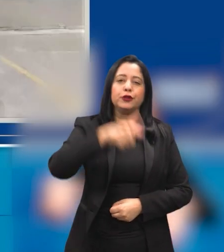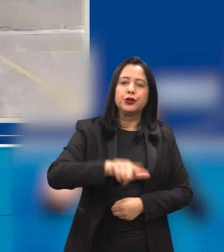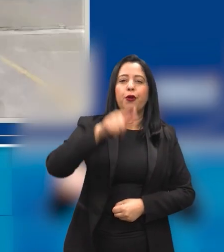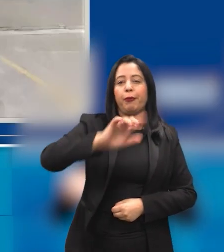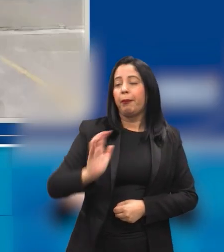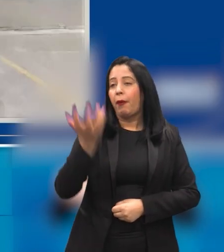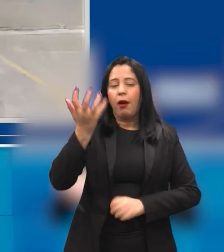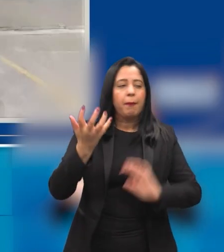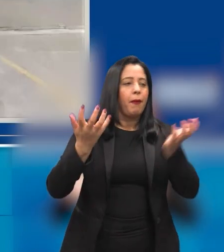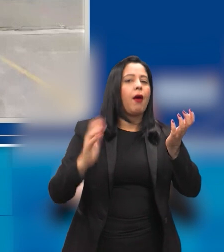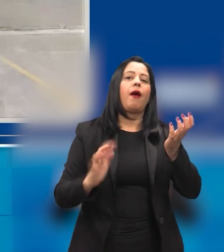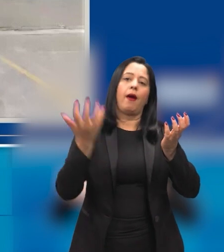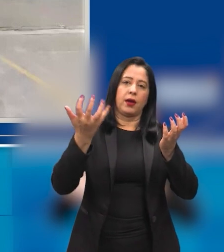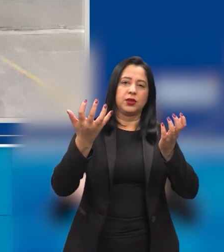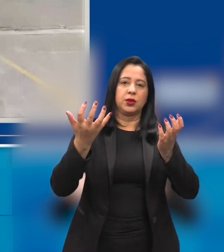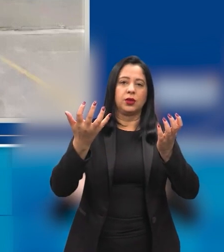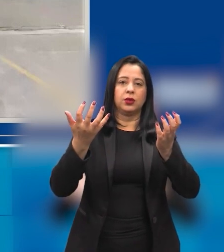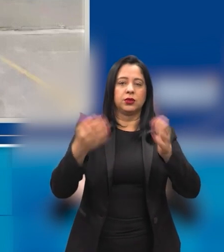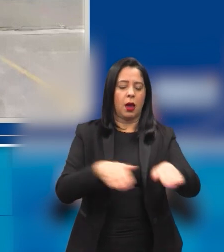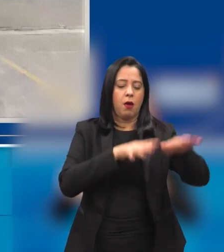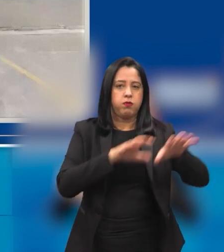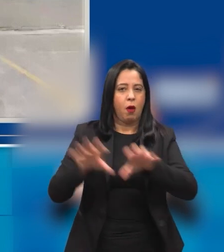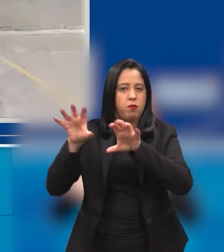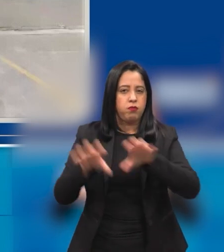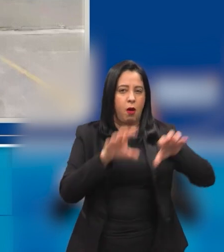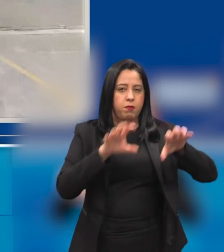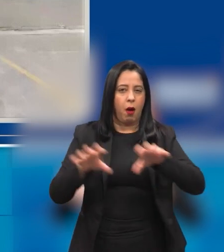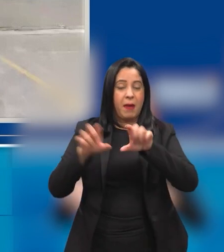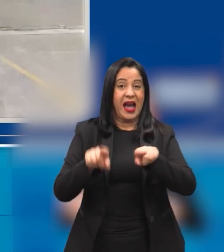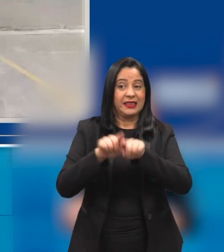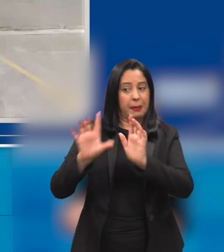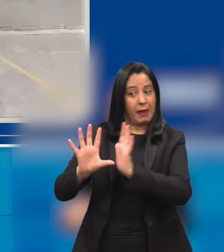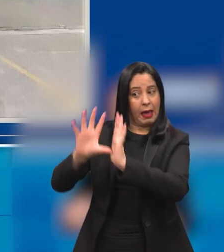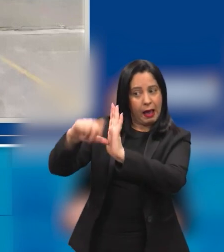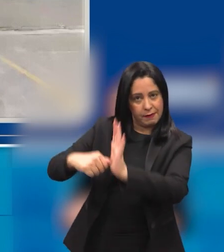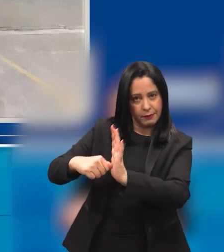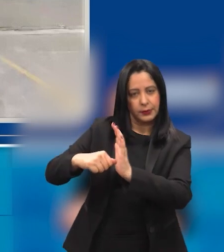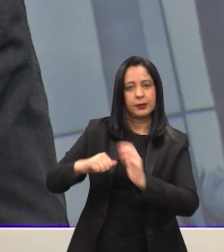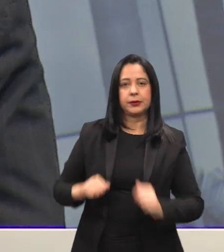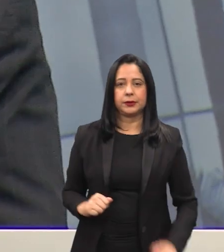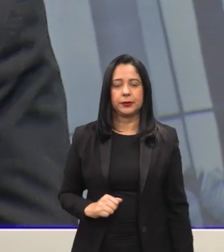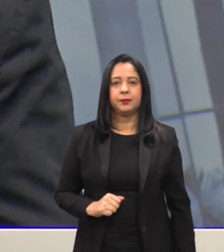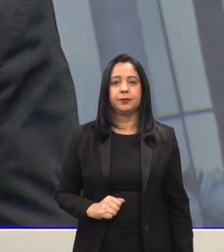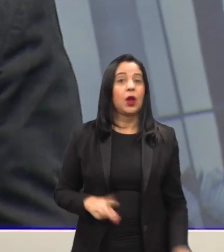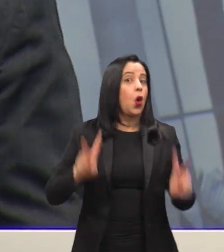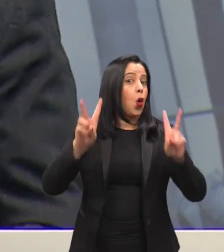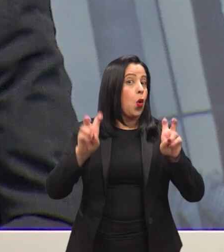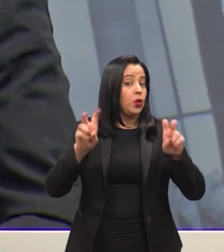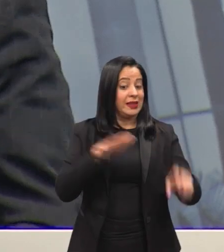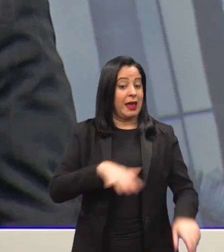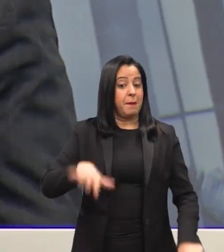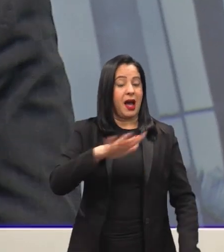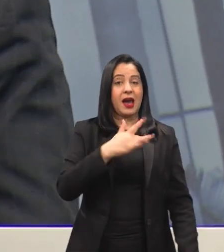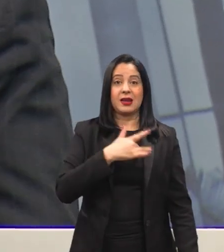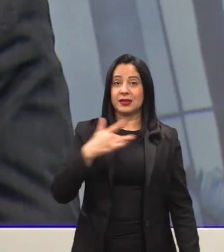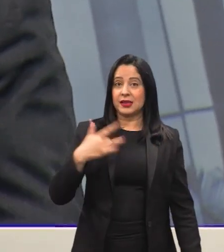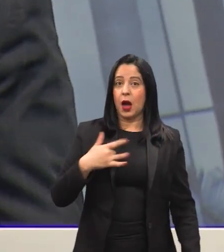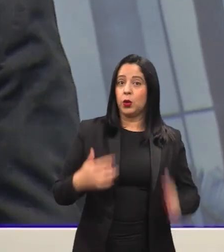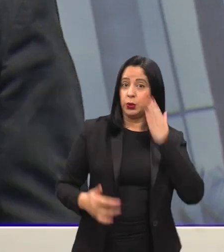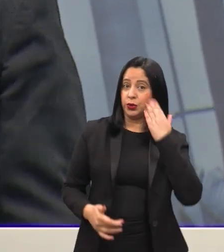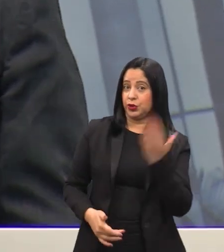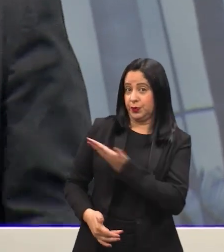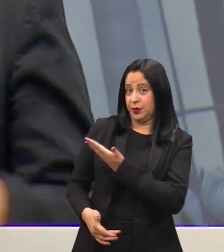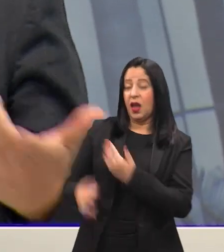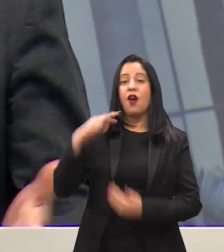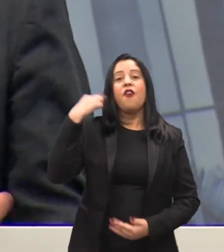e outras ocorrências como fluxo, assaltos e perturbação do sossego. No tema da saúde, o vereador